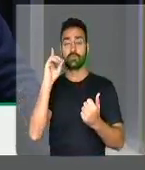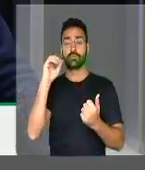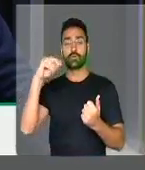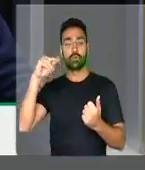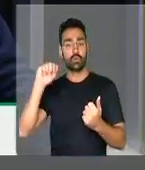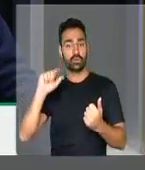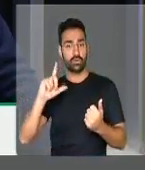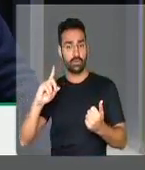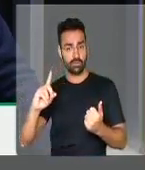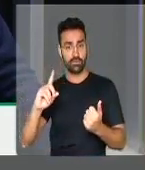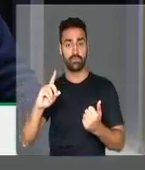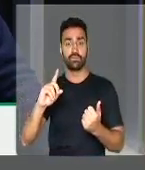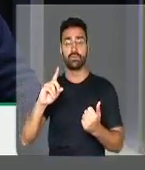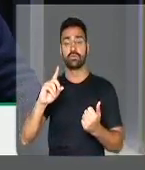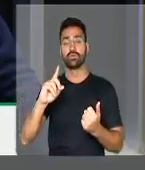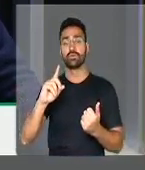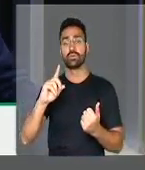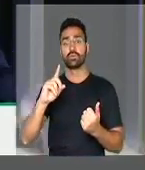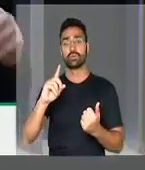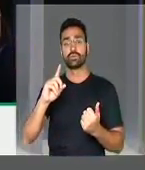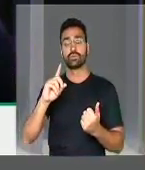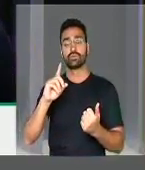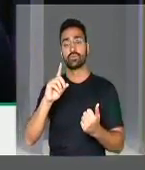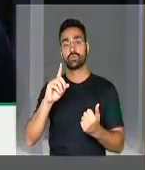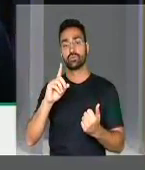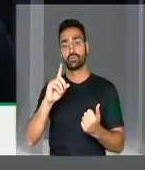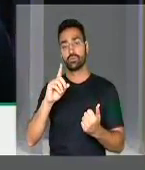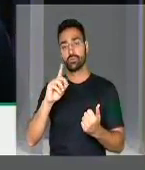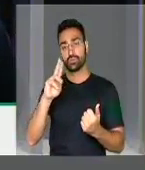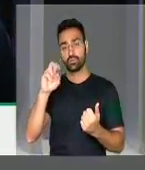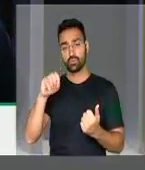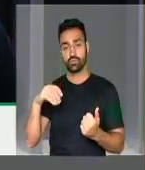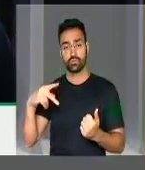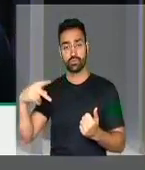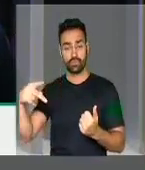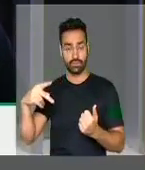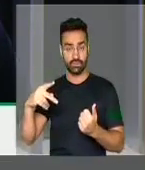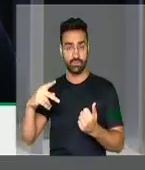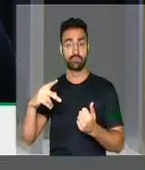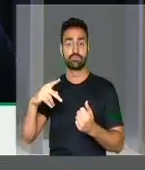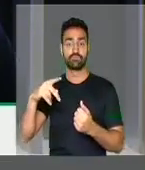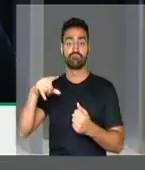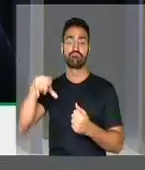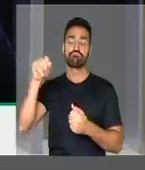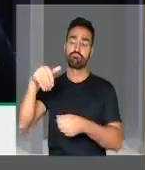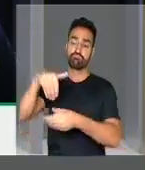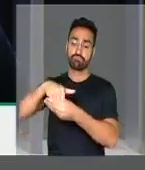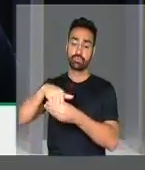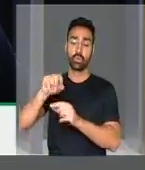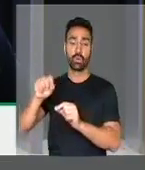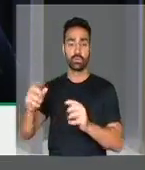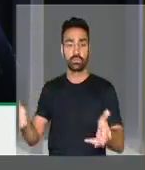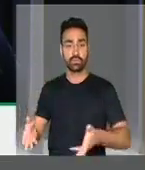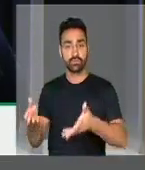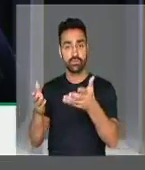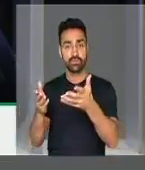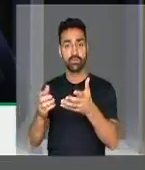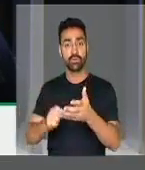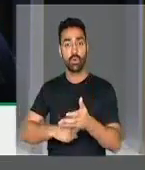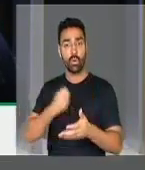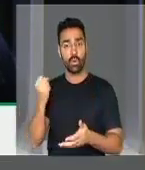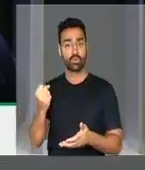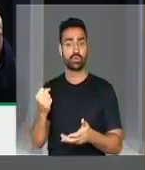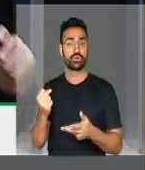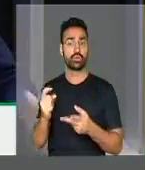que foi eleito incentivando o ódio racial